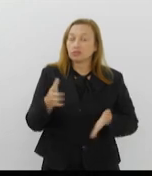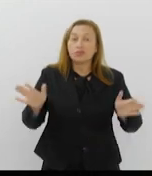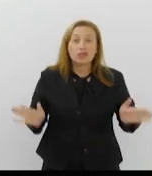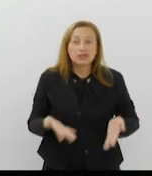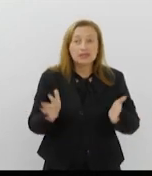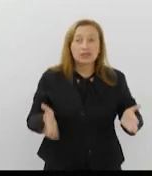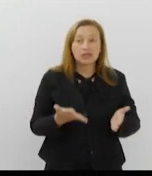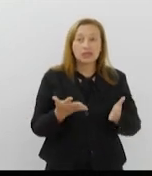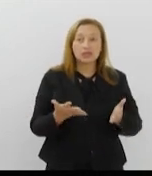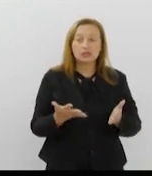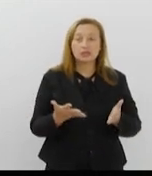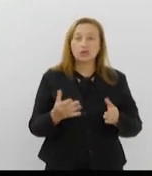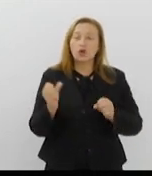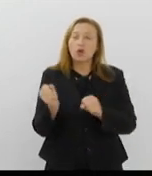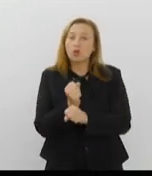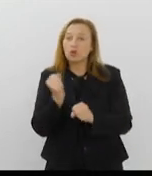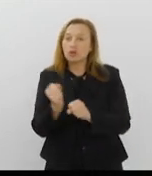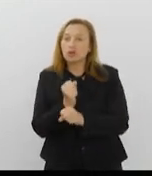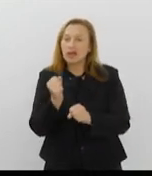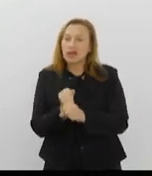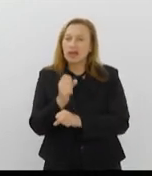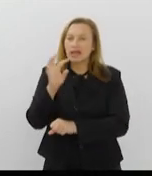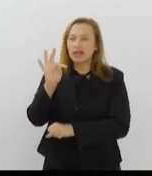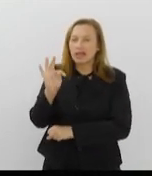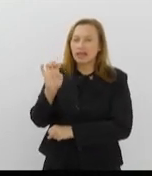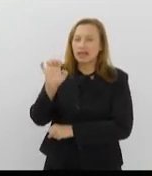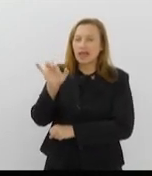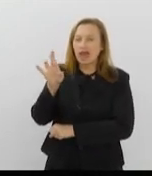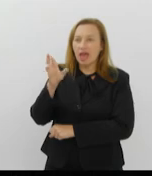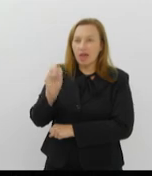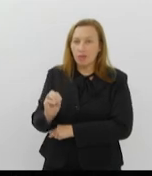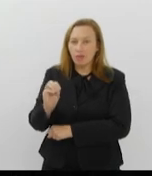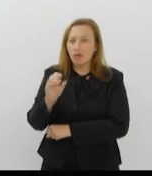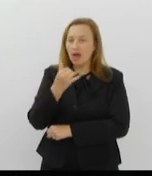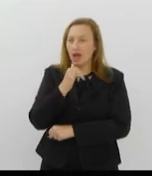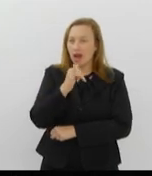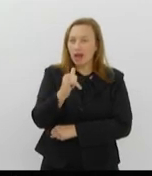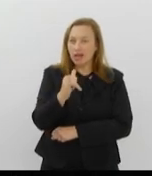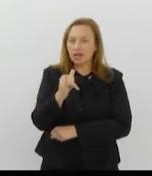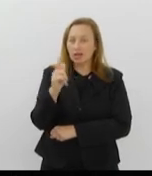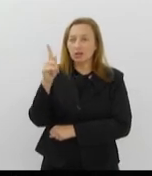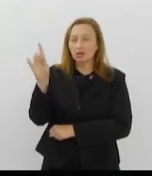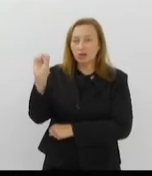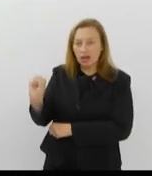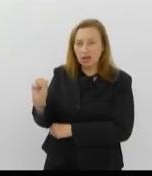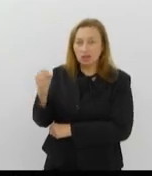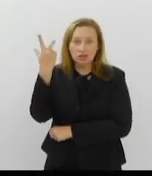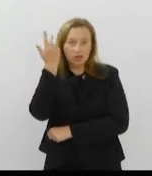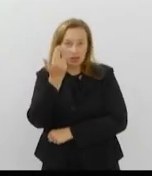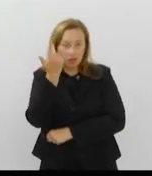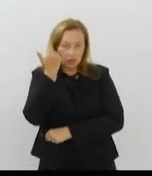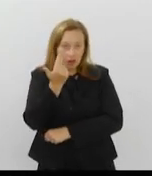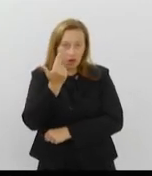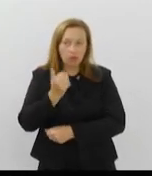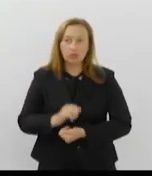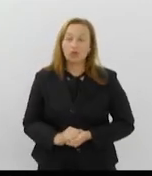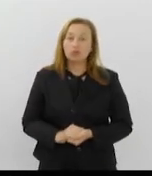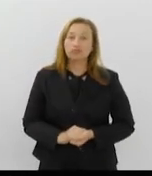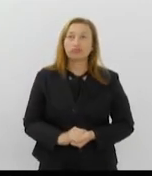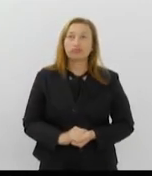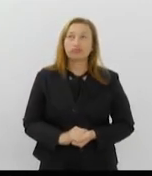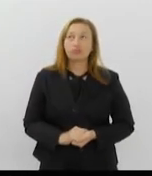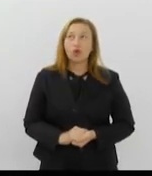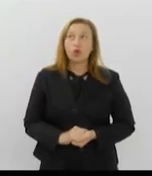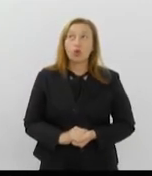de termoelétricas derivadas do nosso gás natural moo